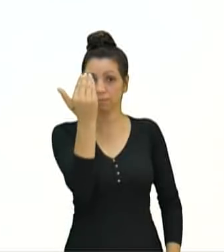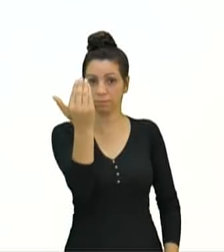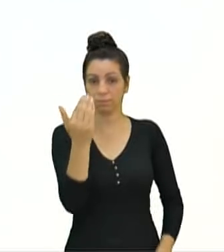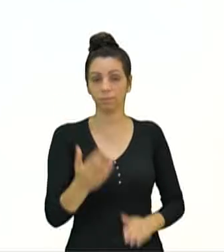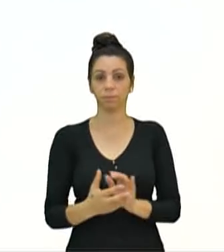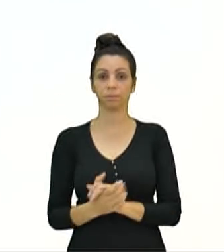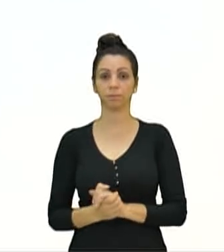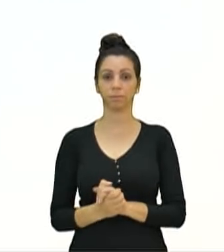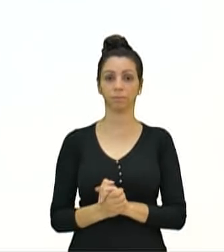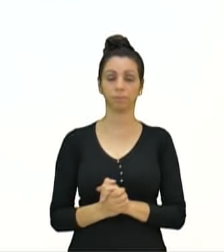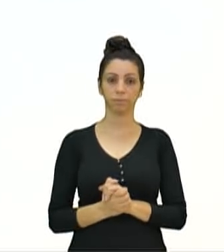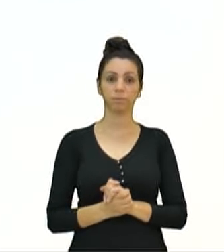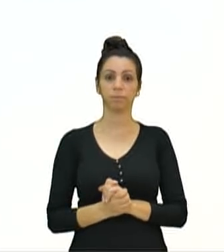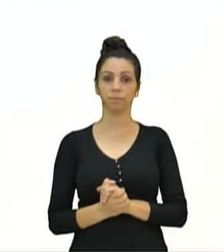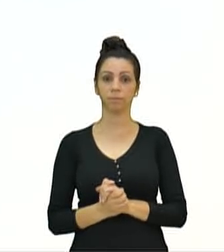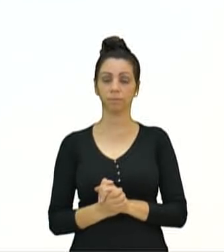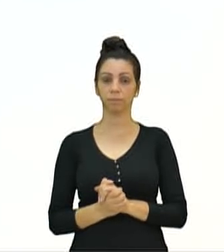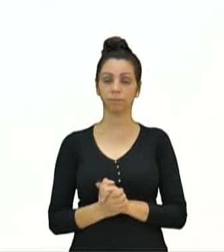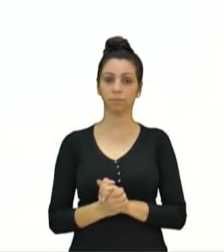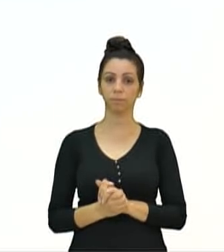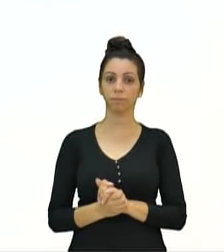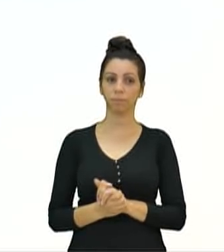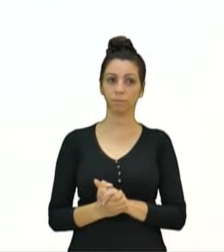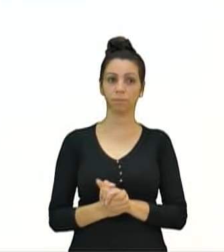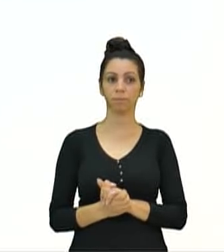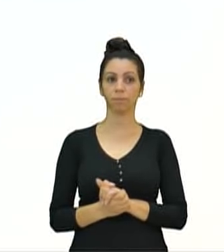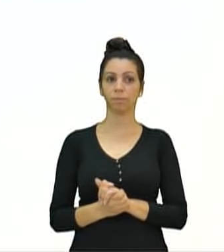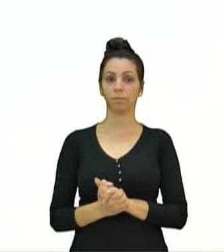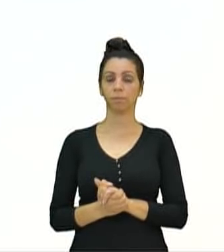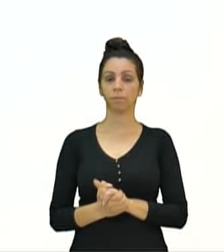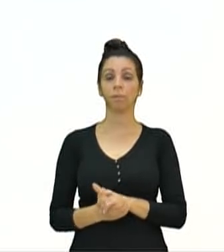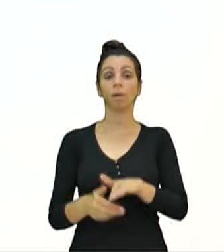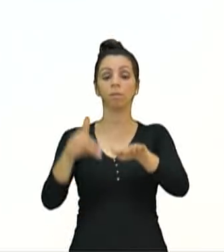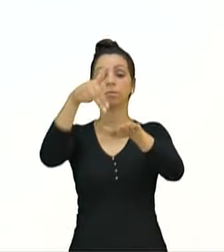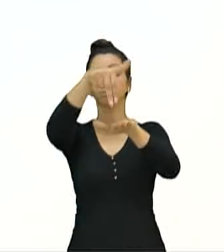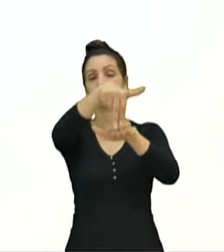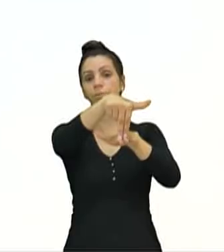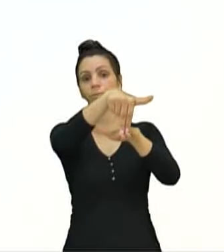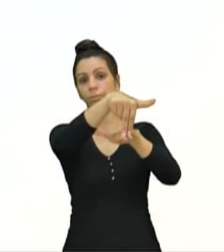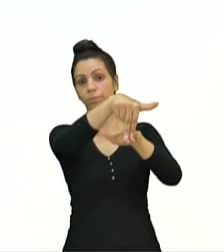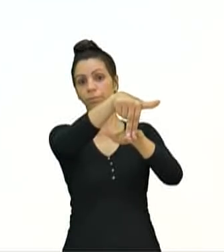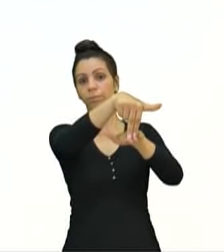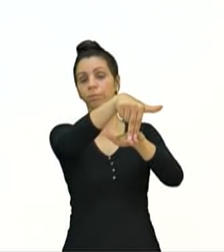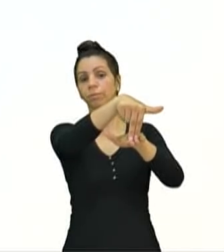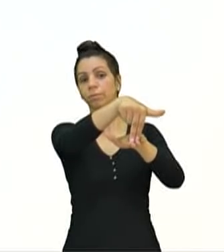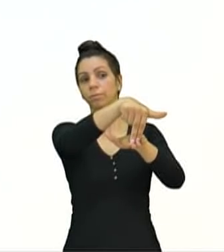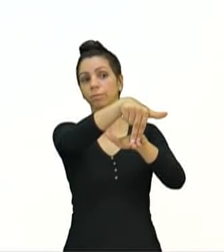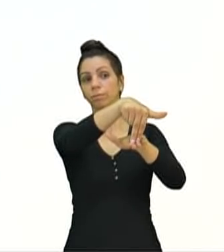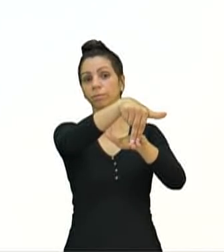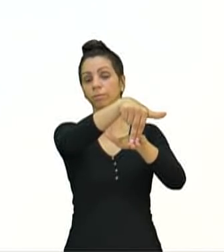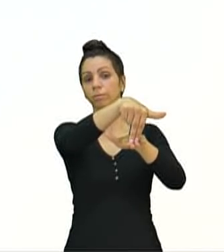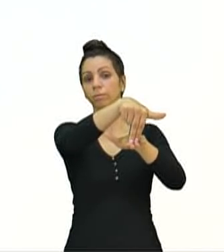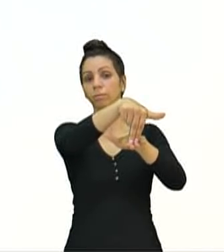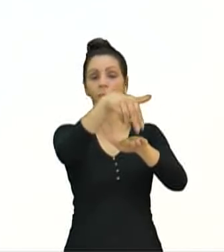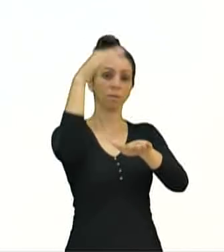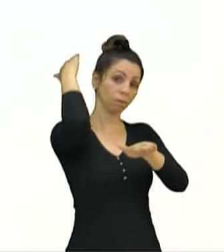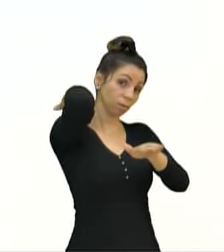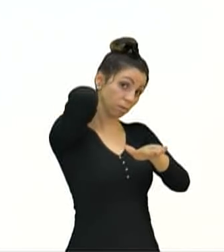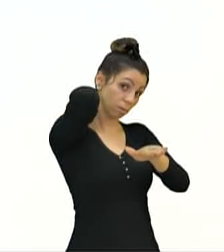frente. O salto para trás, o saltador na ponta do trampolim, com as suas